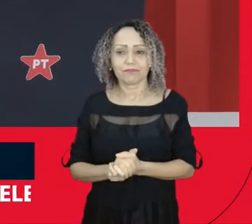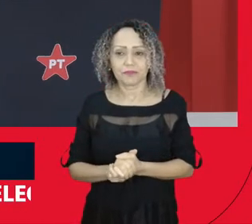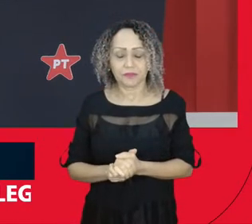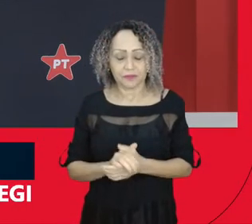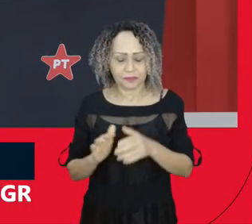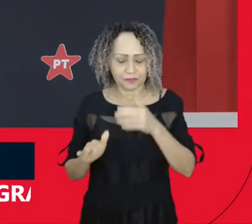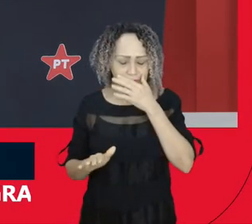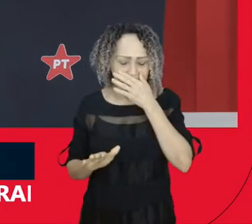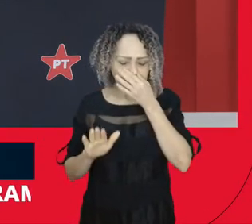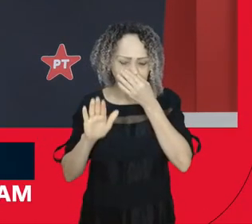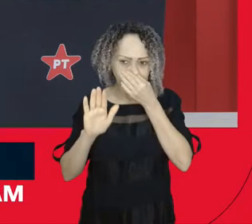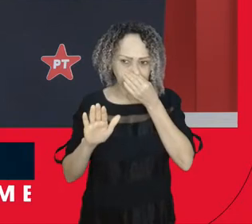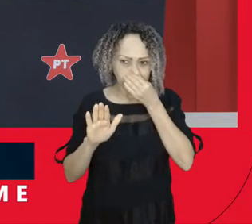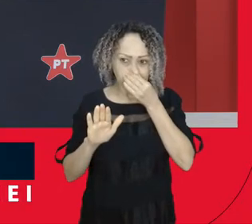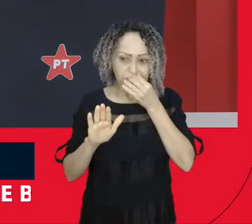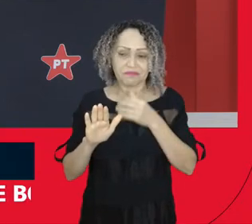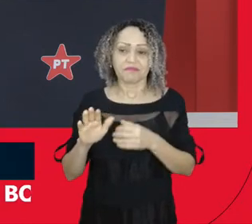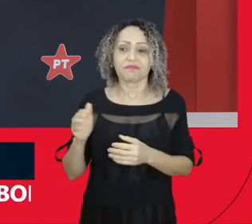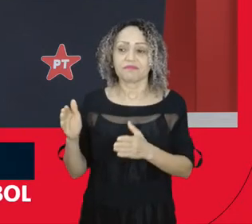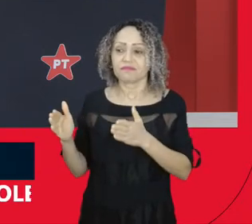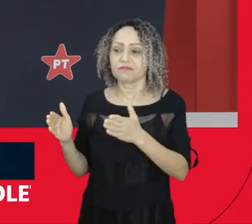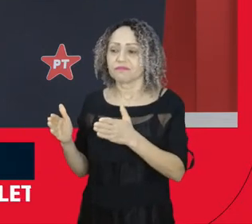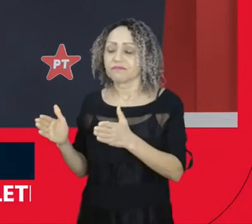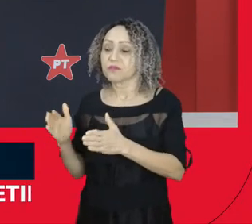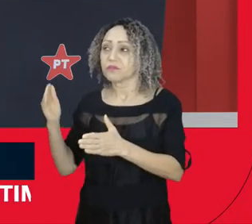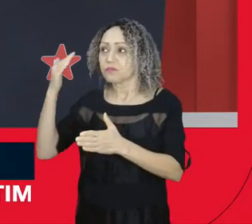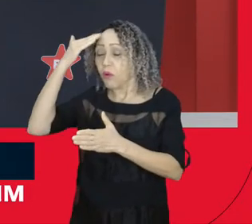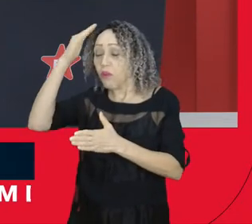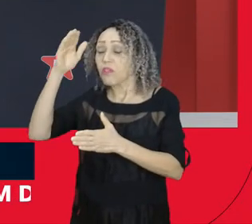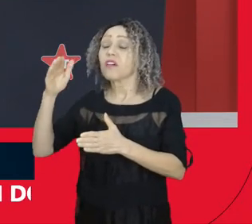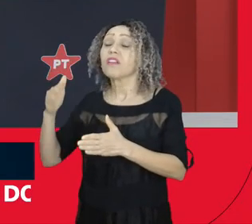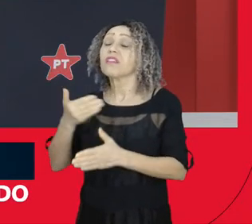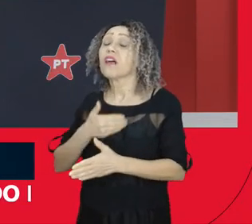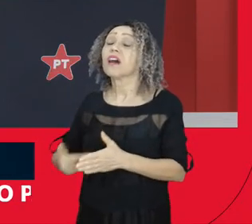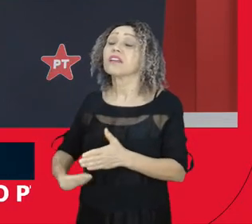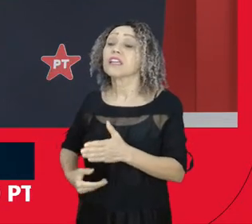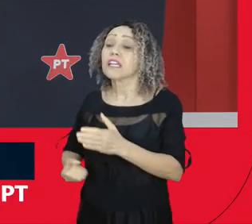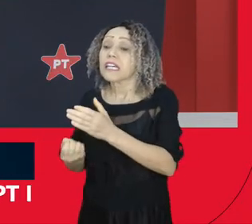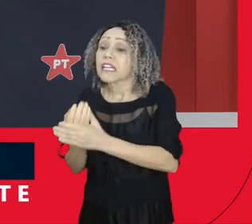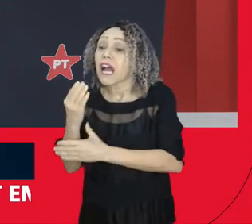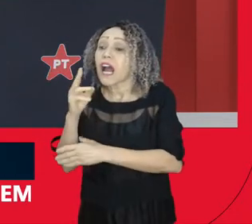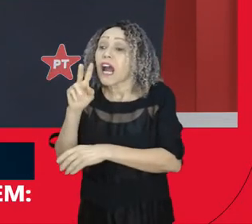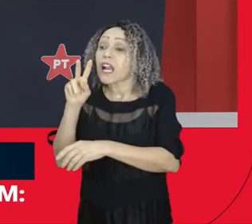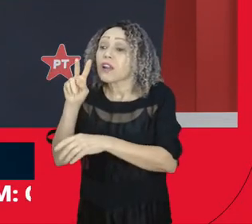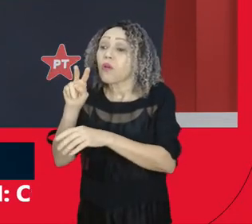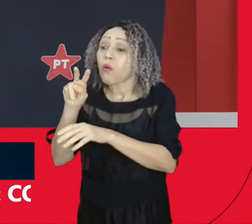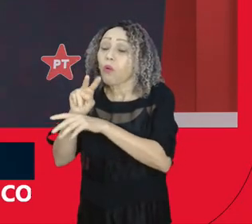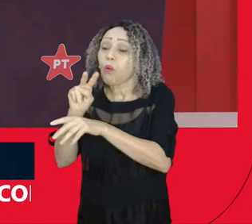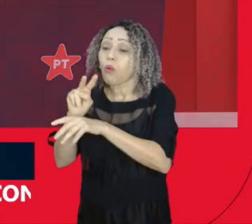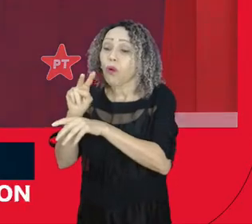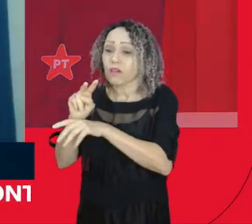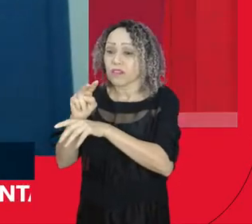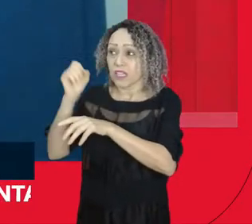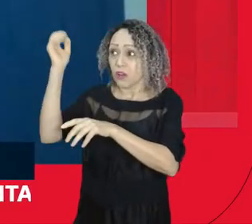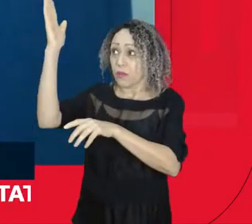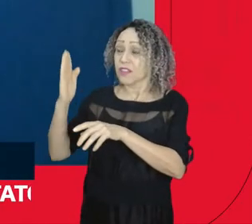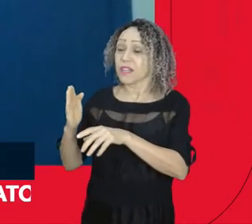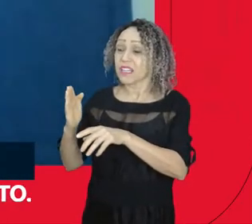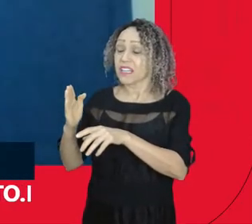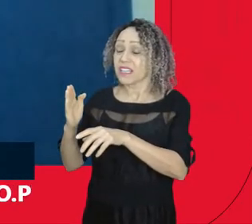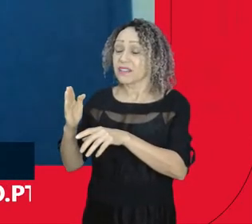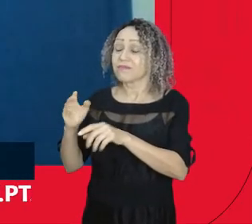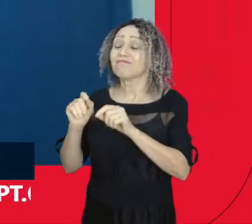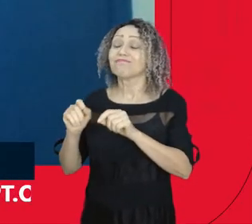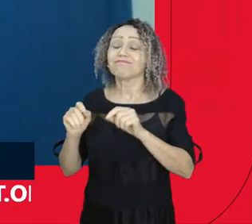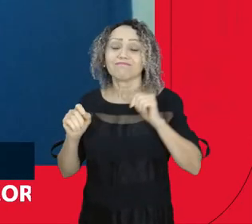De certa forma, criar o Auxílio Brasil foi tentar te apagar o nome do Bolsa Família, né? Uhum. Você tem 18